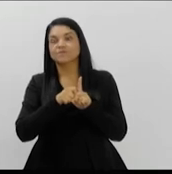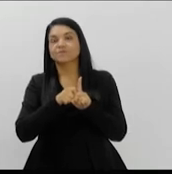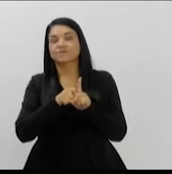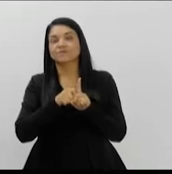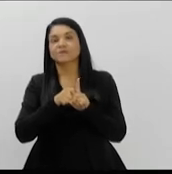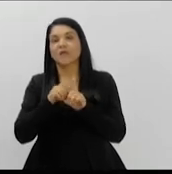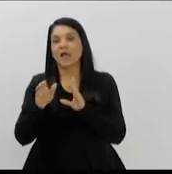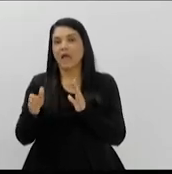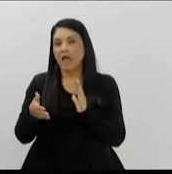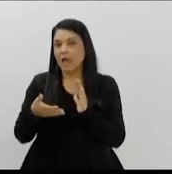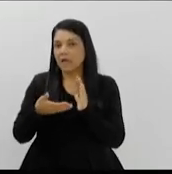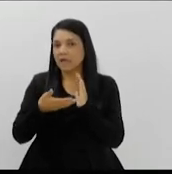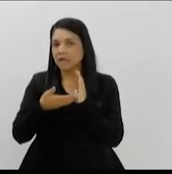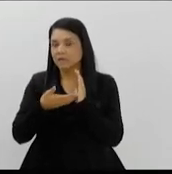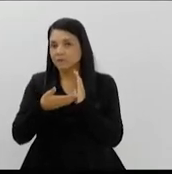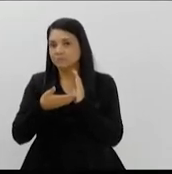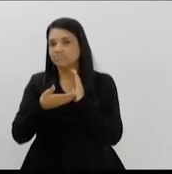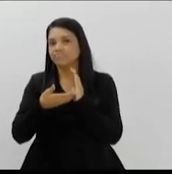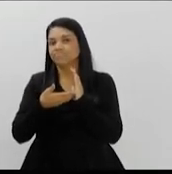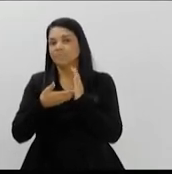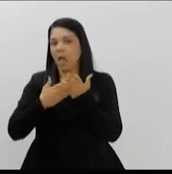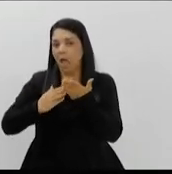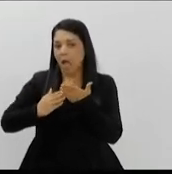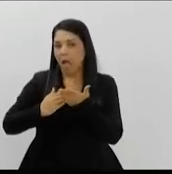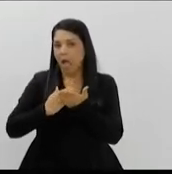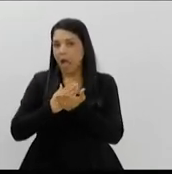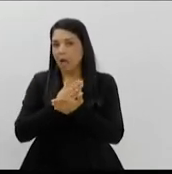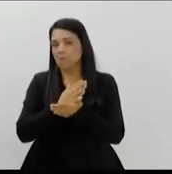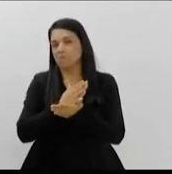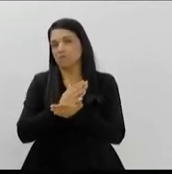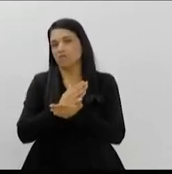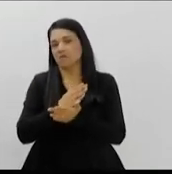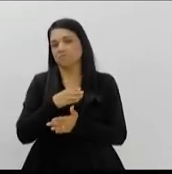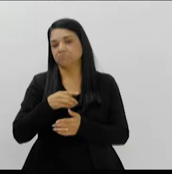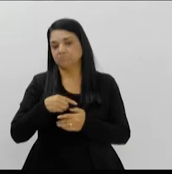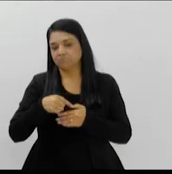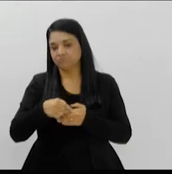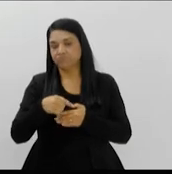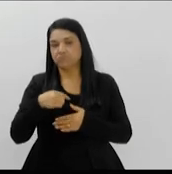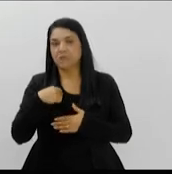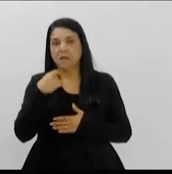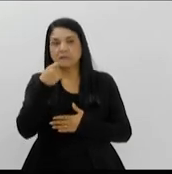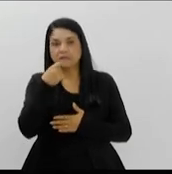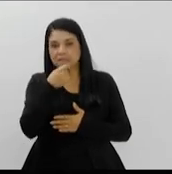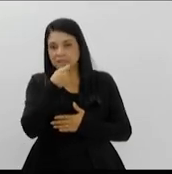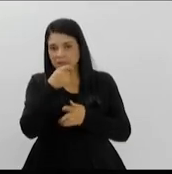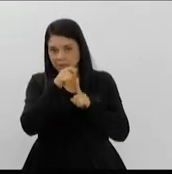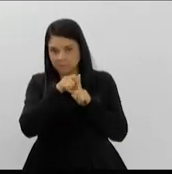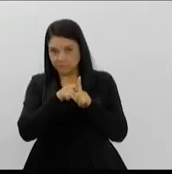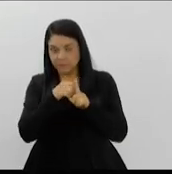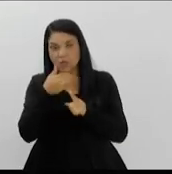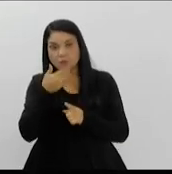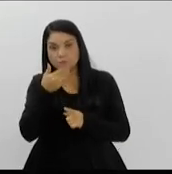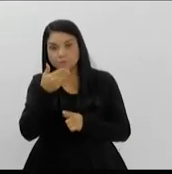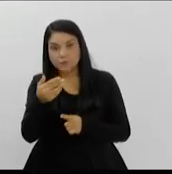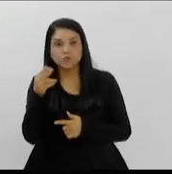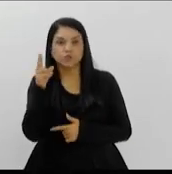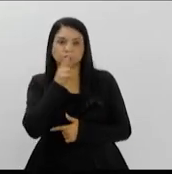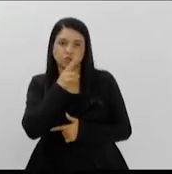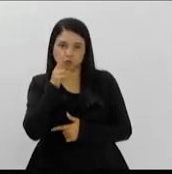de fato puder aprovar ainda nesse mês de setembro, visto o pedido de